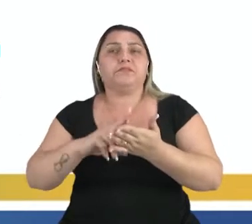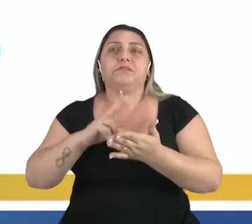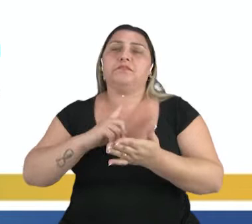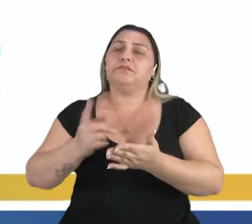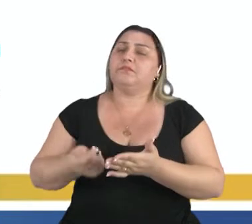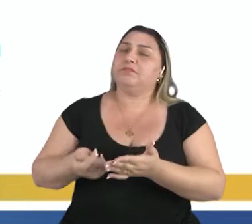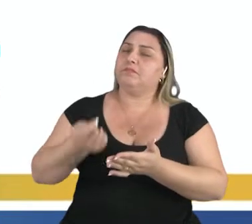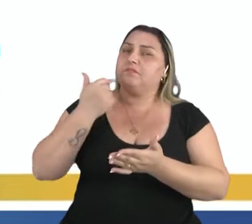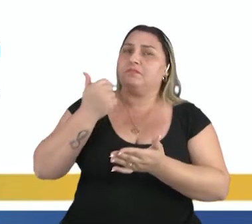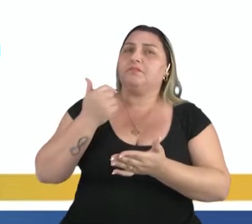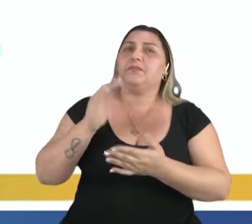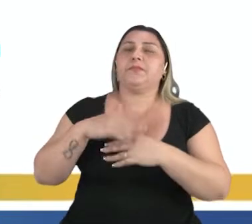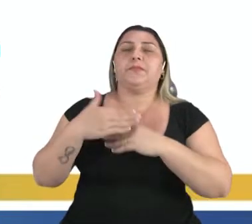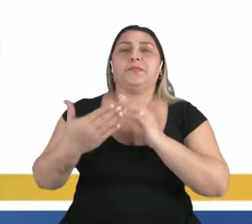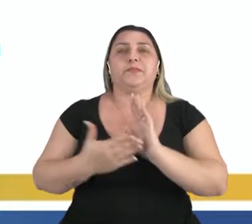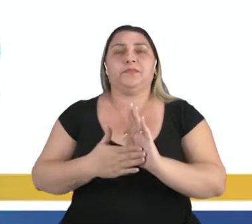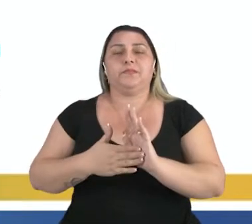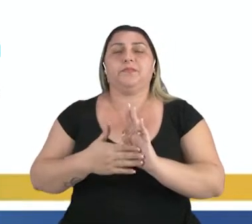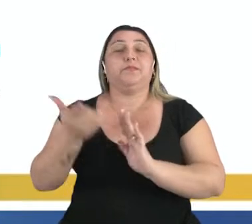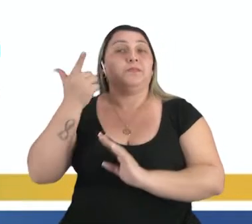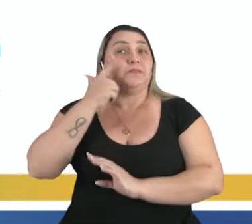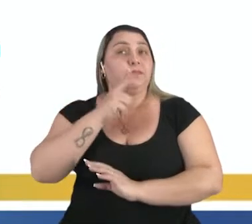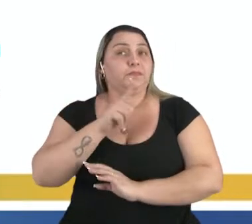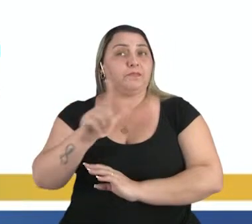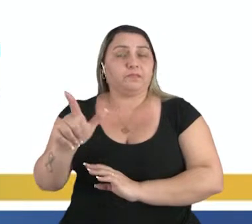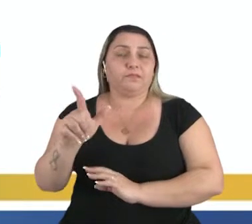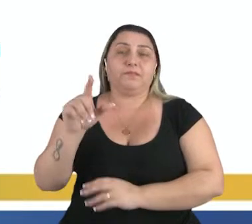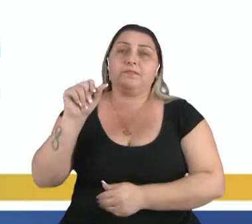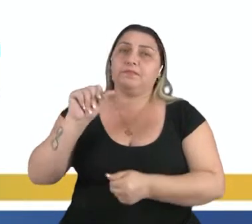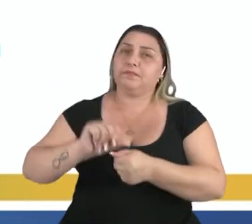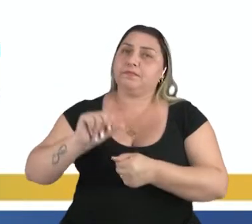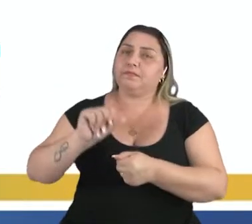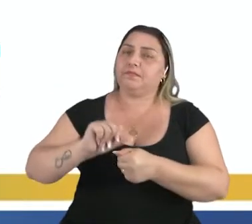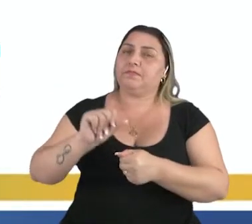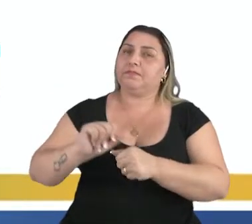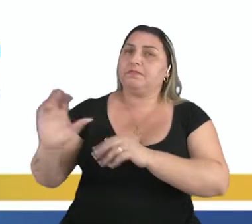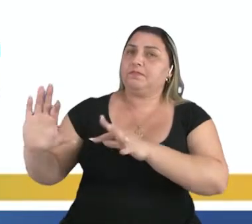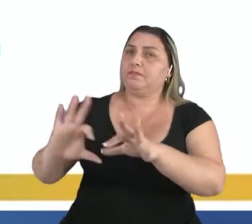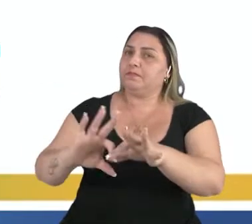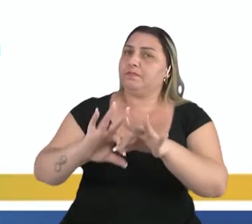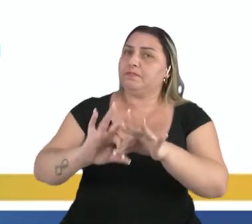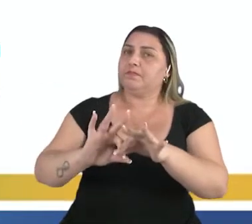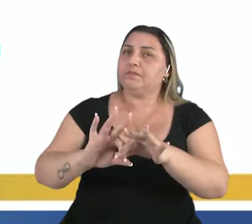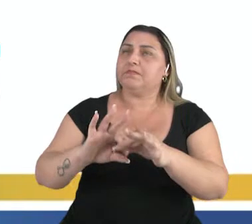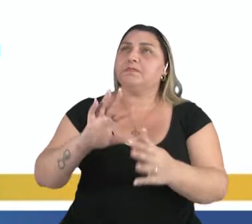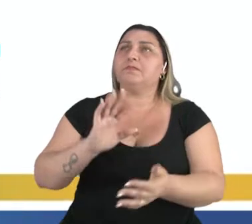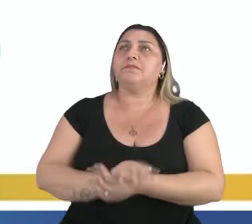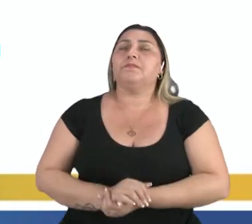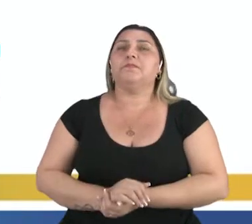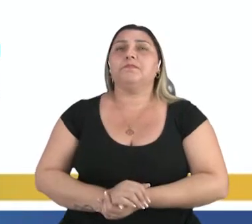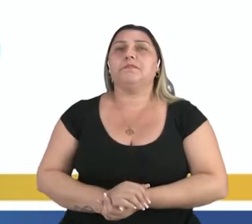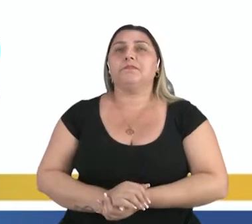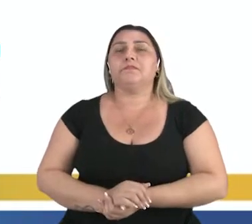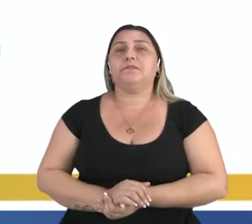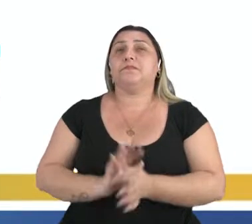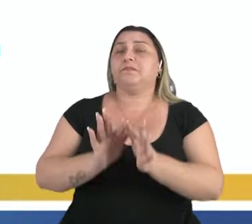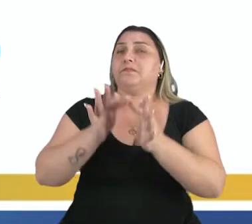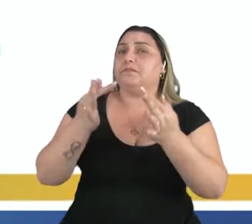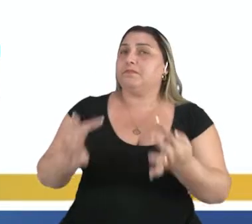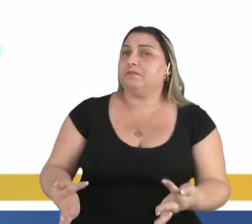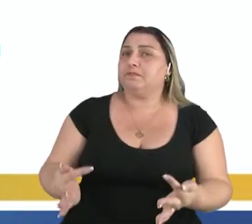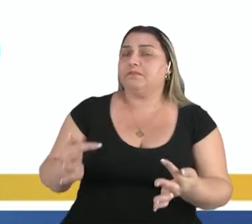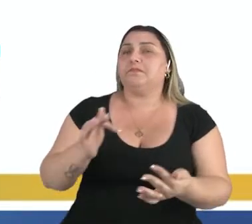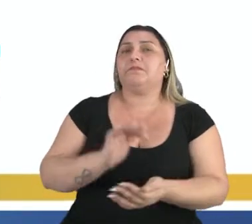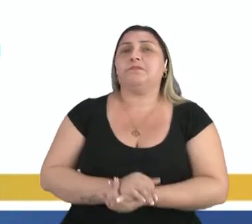quase gravado tudo aquilo. Então, ele vai conseguir fazer essa conexão de uma forma